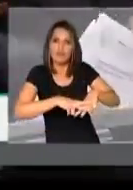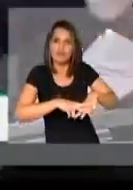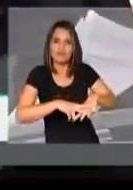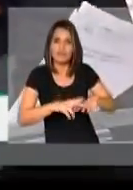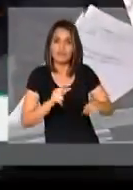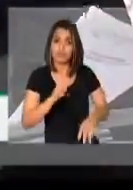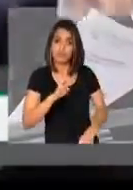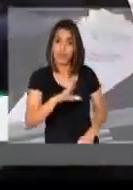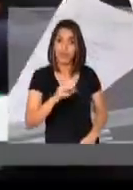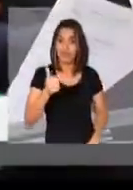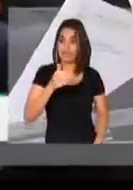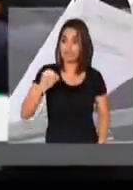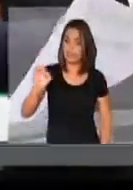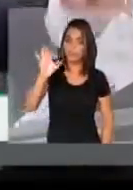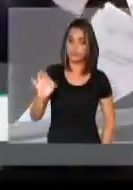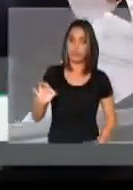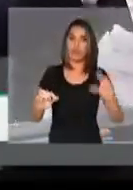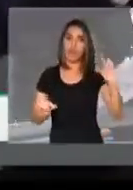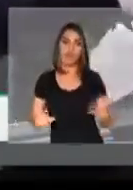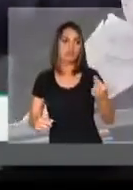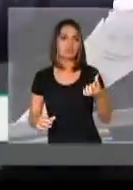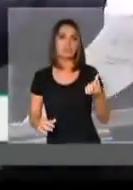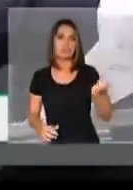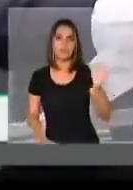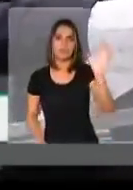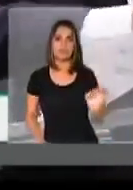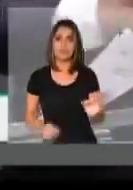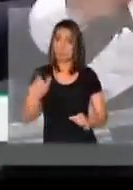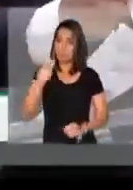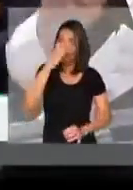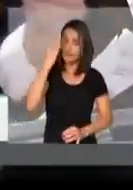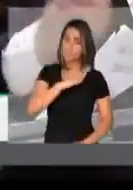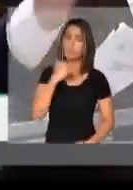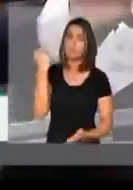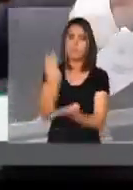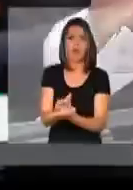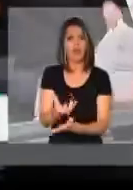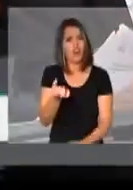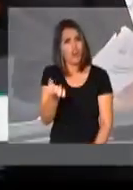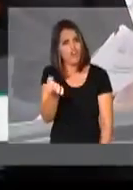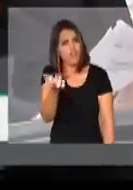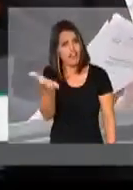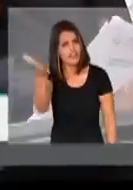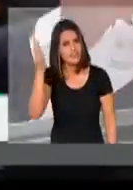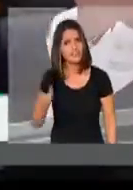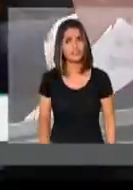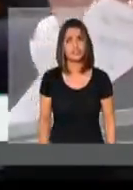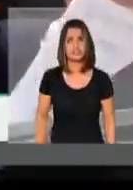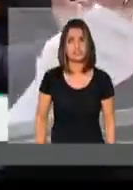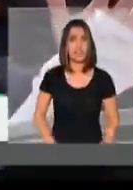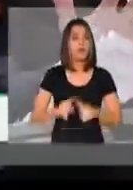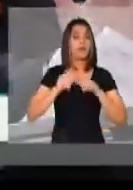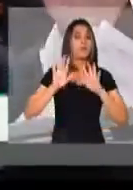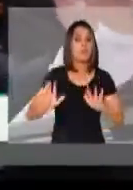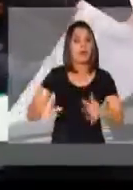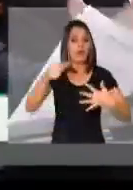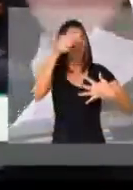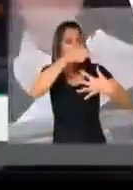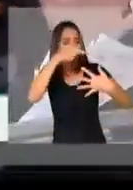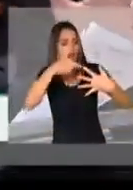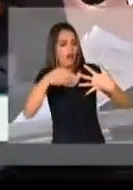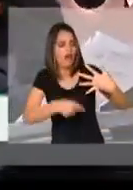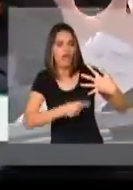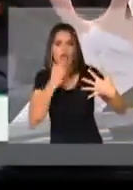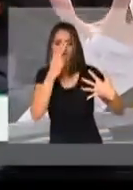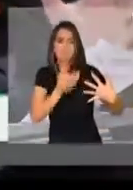diz isso. Tira de 100% para 60%. Quando morre alguém, você quer coisa mais covarde do que isso? Mas essas são as